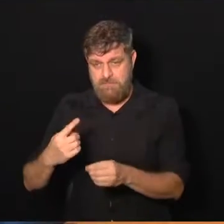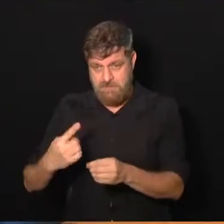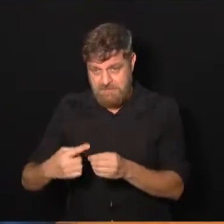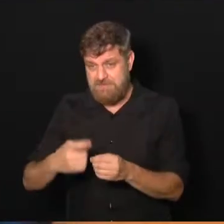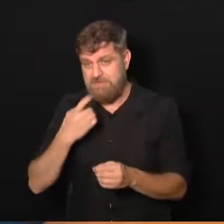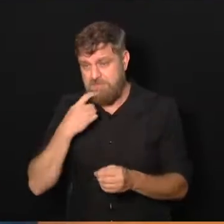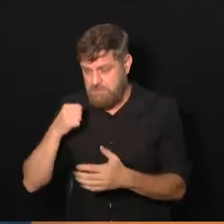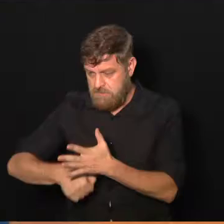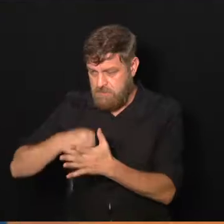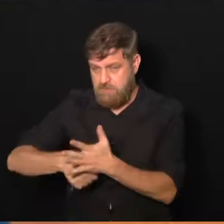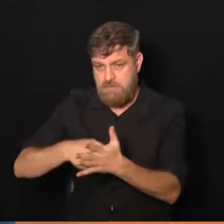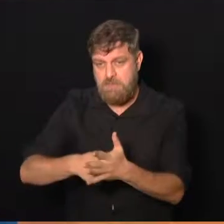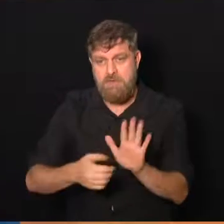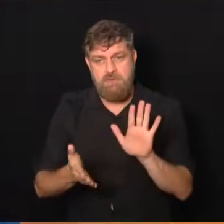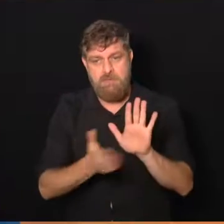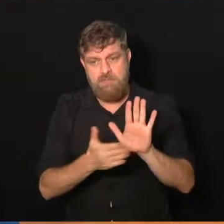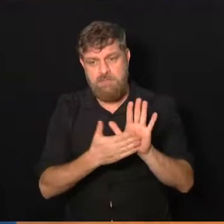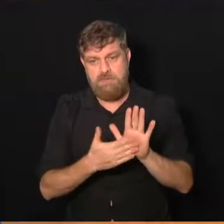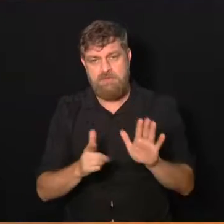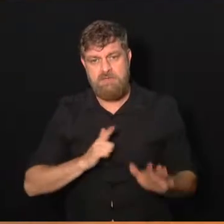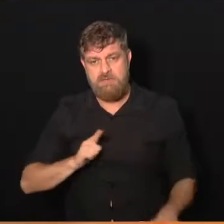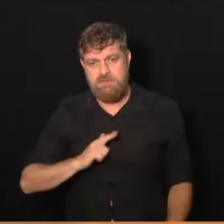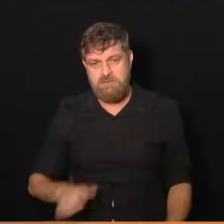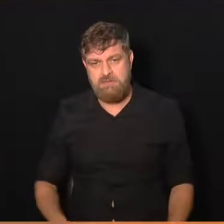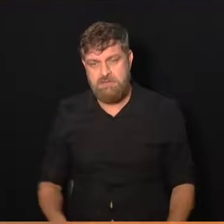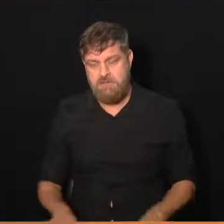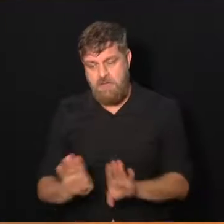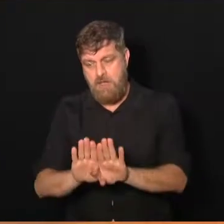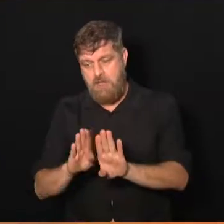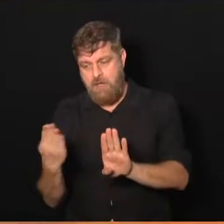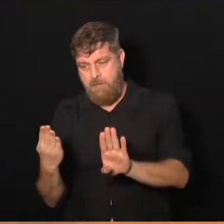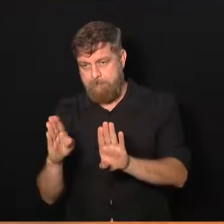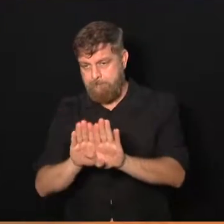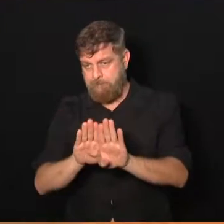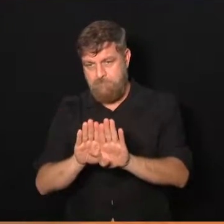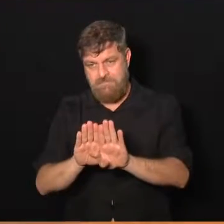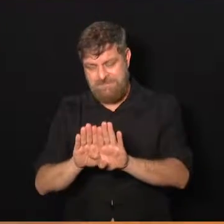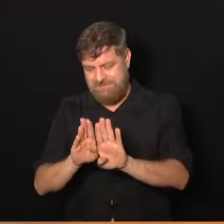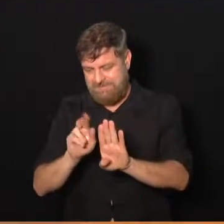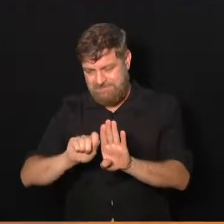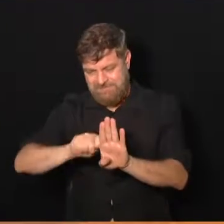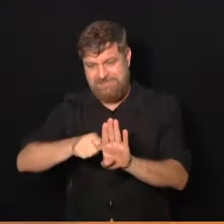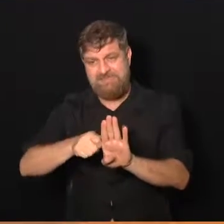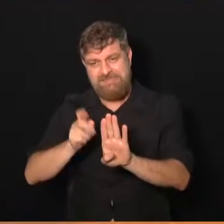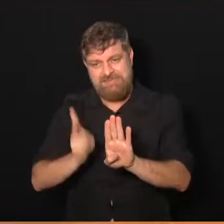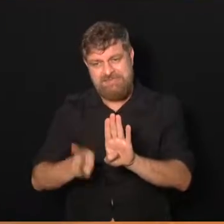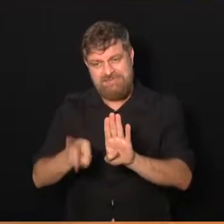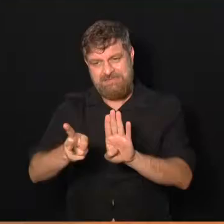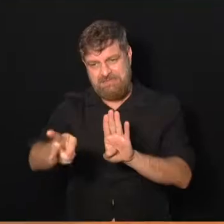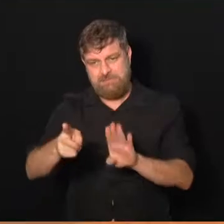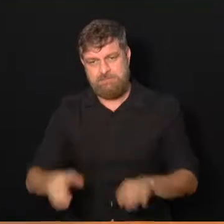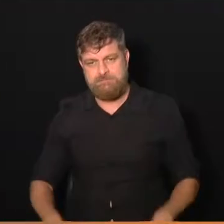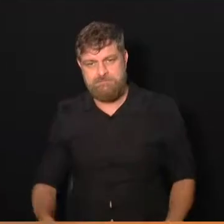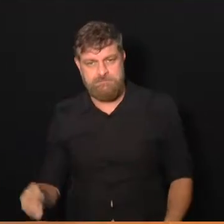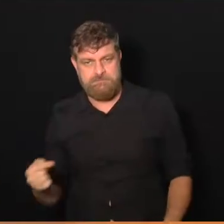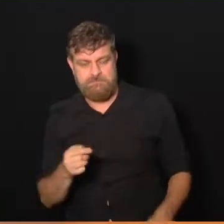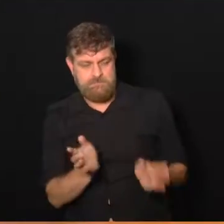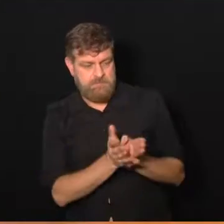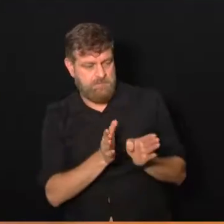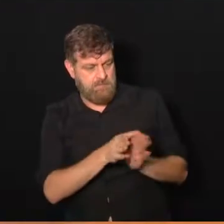por isso. E minha proposta é essa, portões de contenção para evitar a fuga dos animais. Eu não sei se a Maria José tem